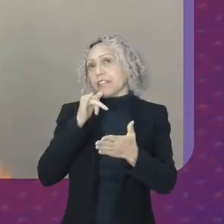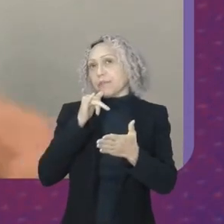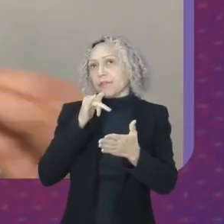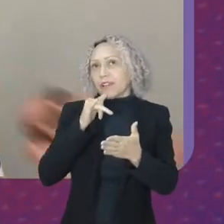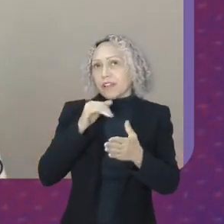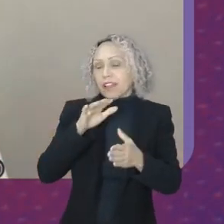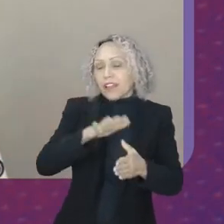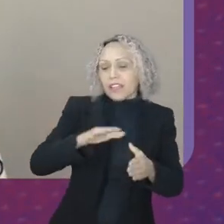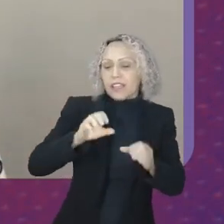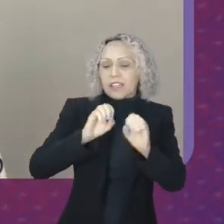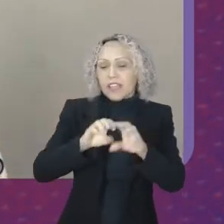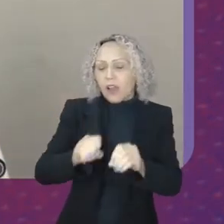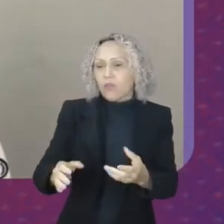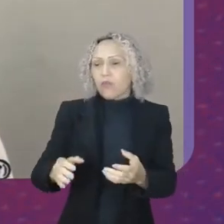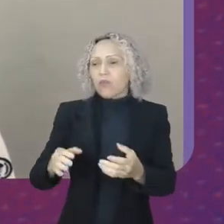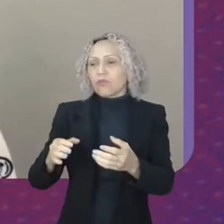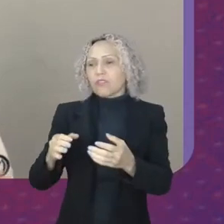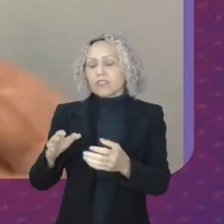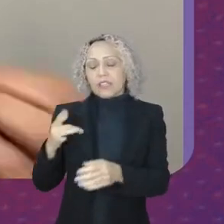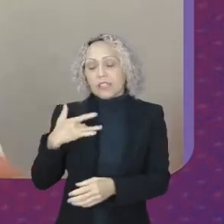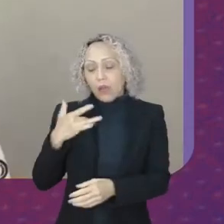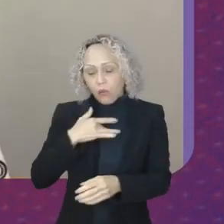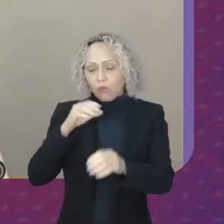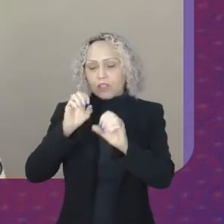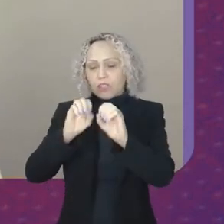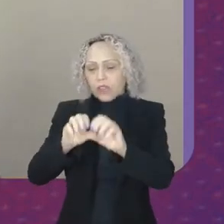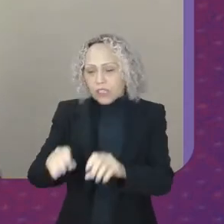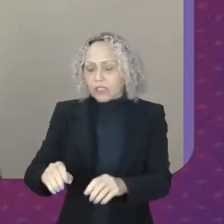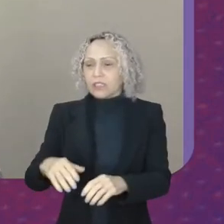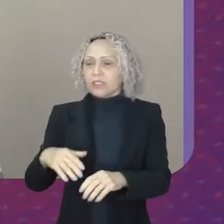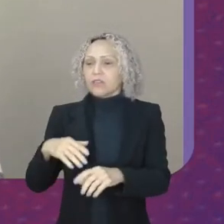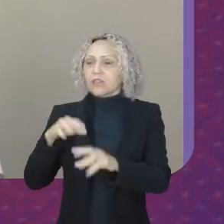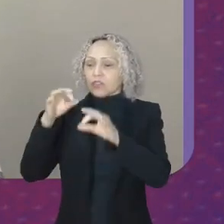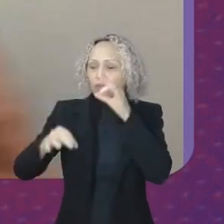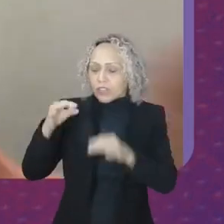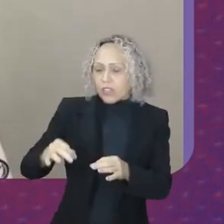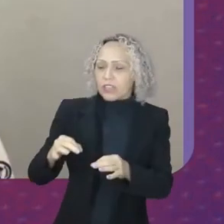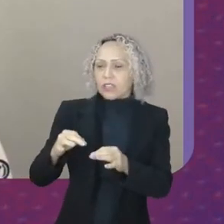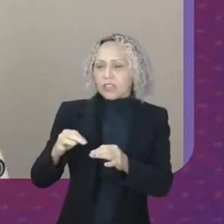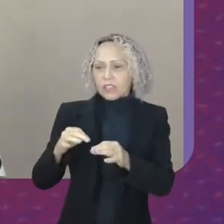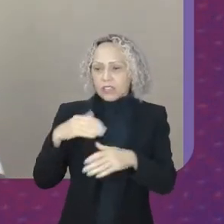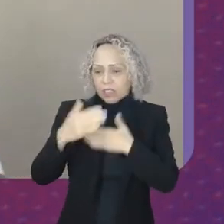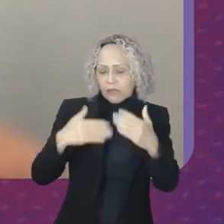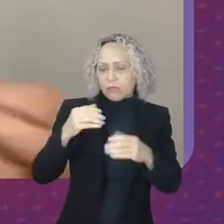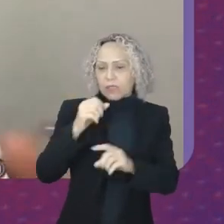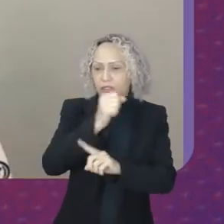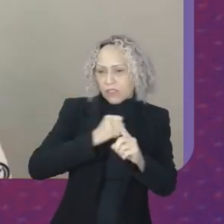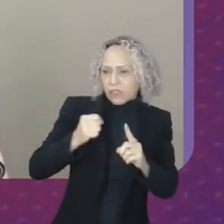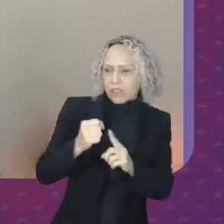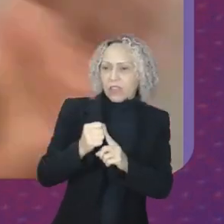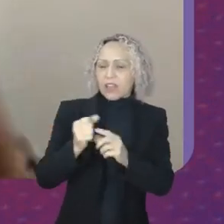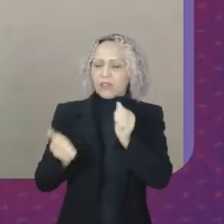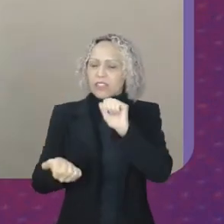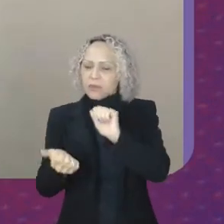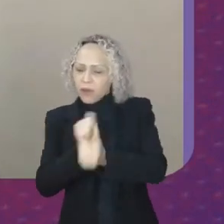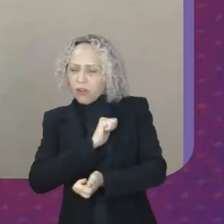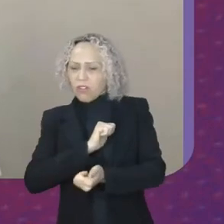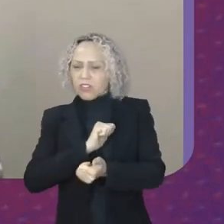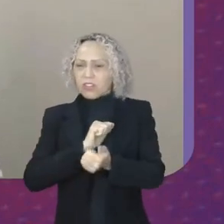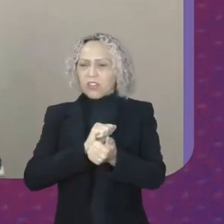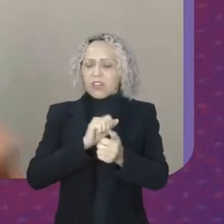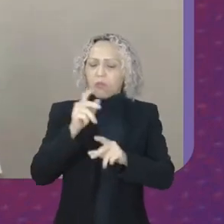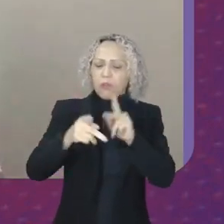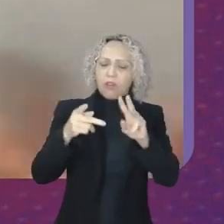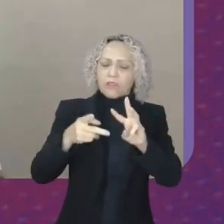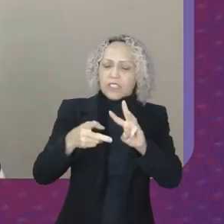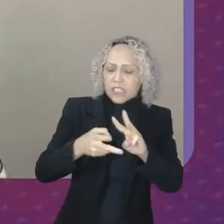justiça, desenvolvimento social, esportes, povos indígenas, igualdade racial, também